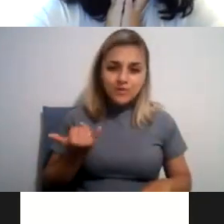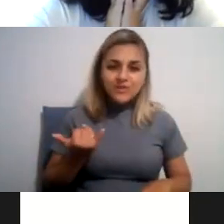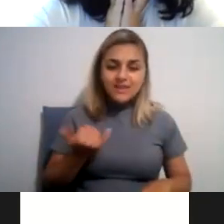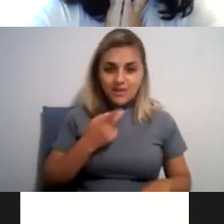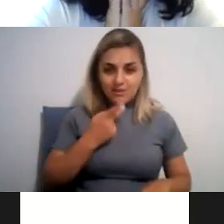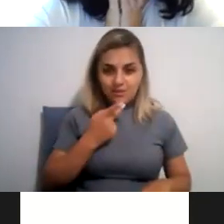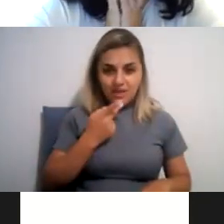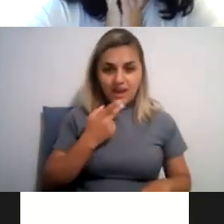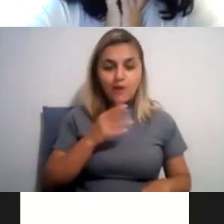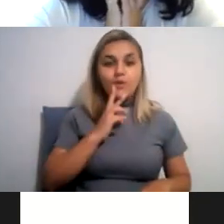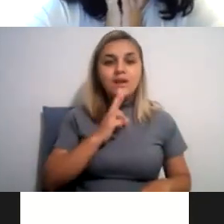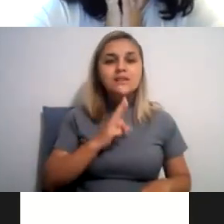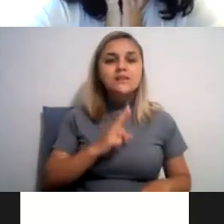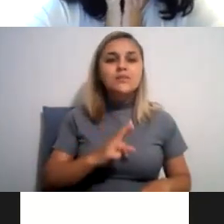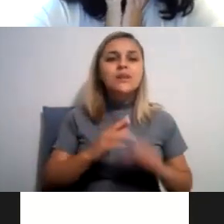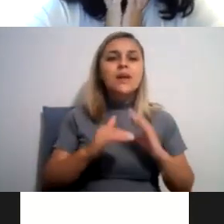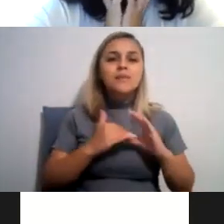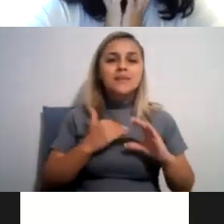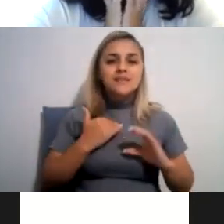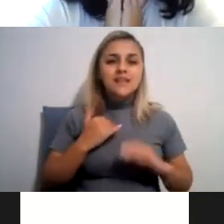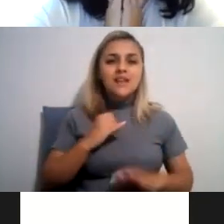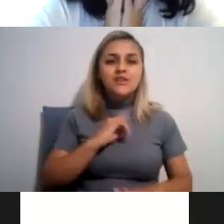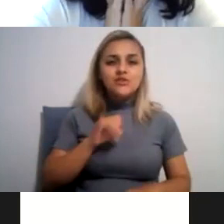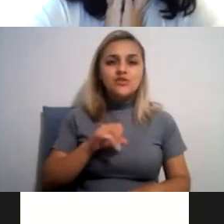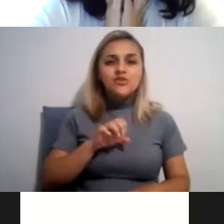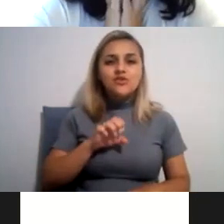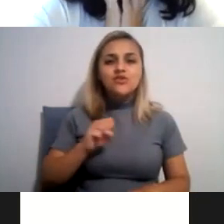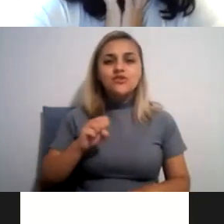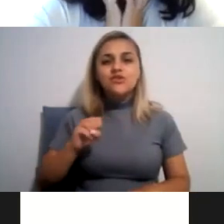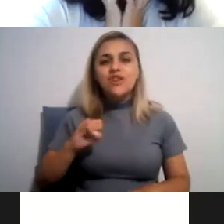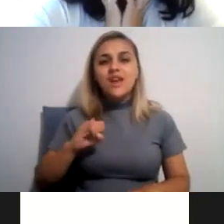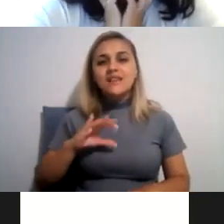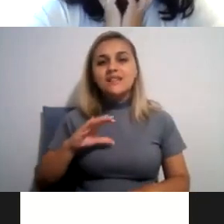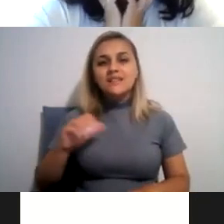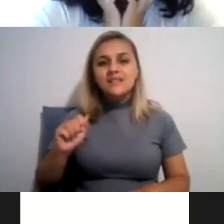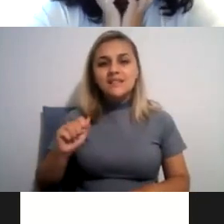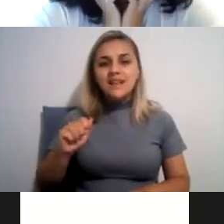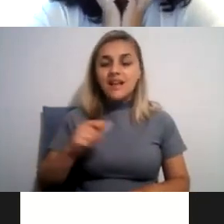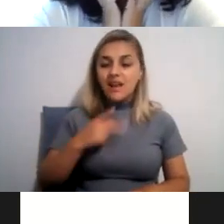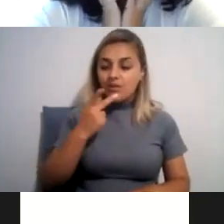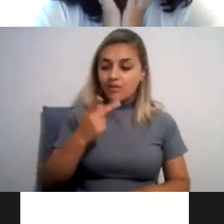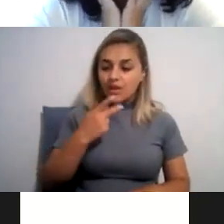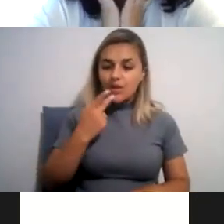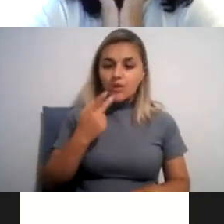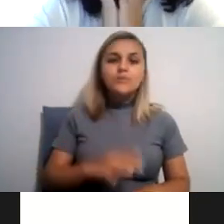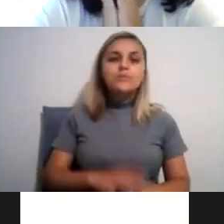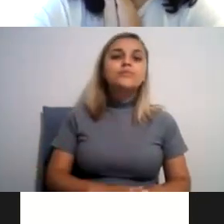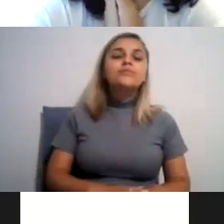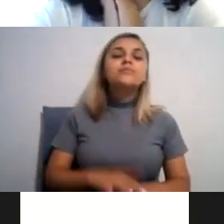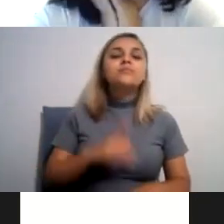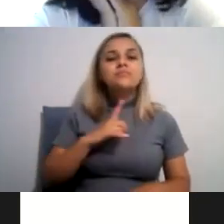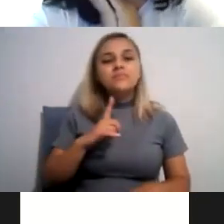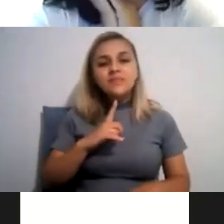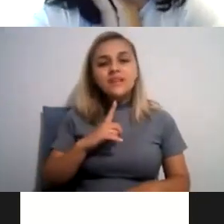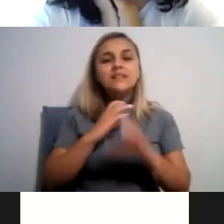vou responder a Jéssica Morita, fez alguns comentários aqui algumas vezes que ela tem dificuldade para se comunicar, que